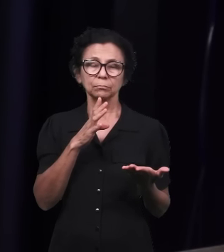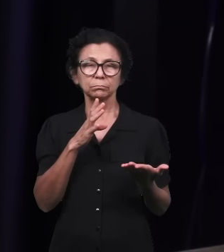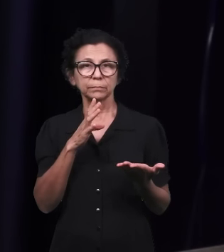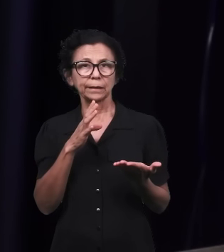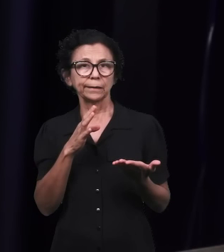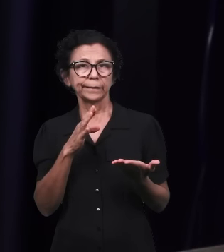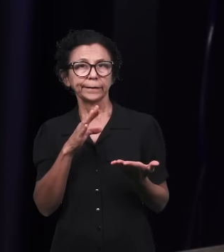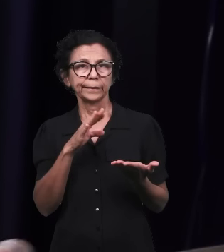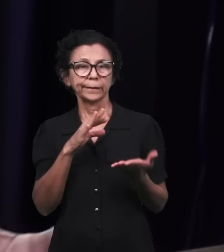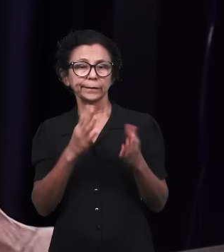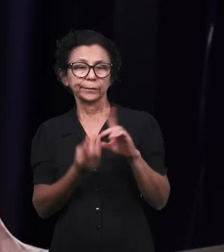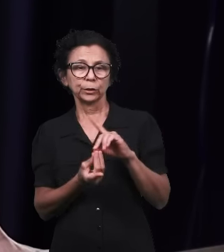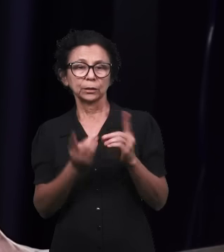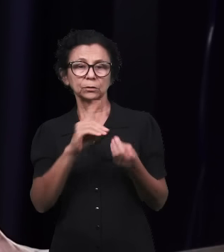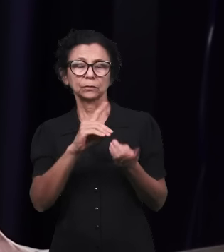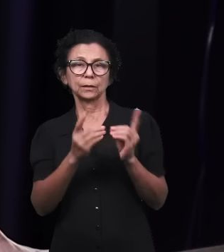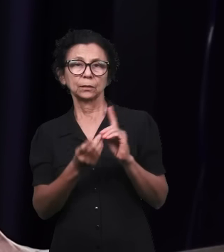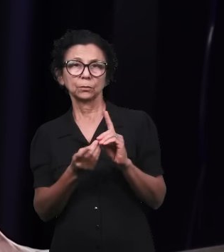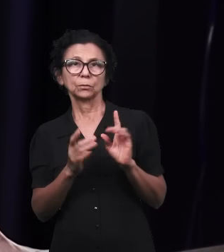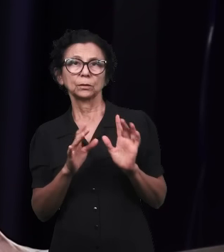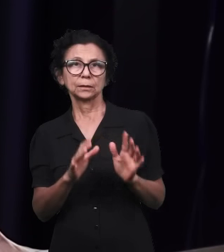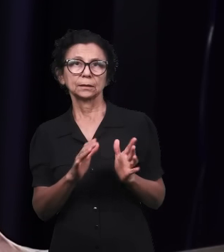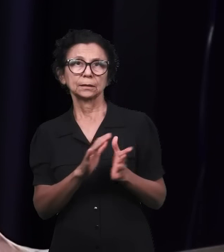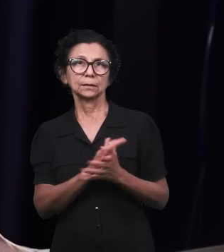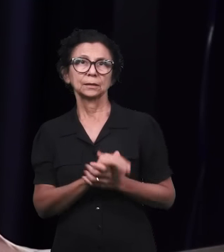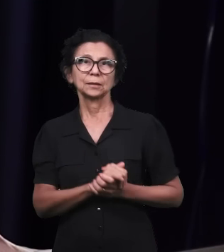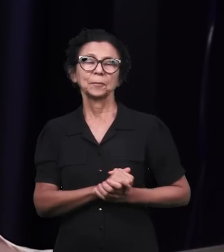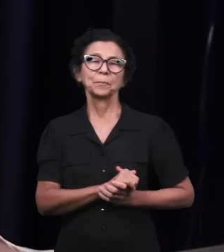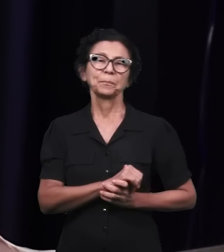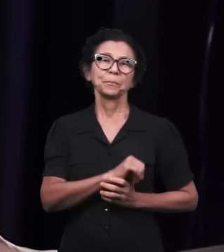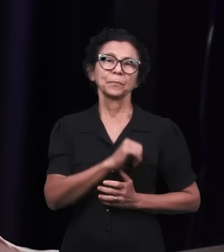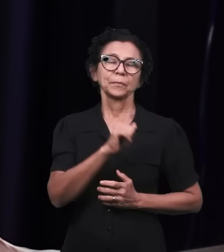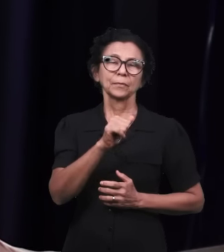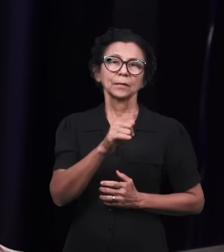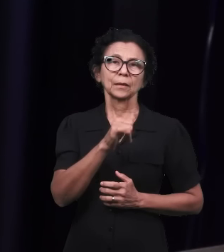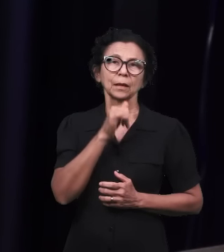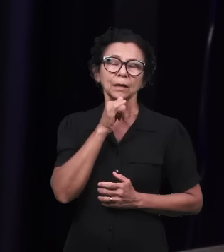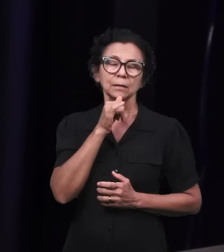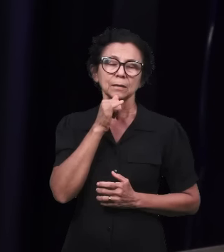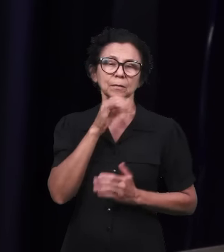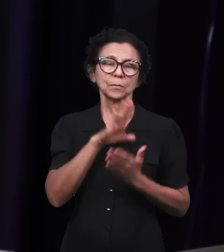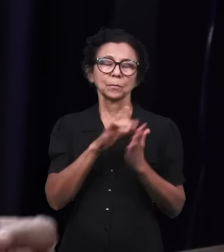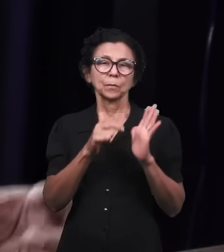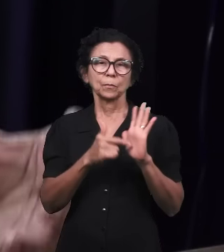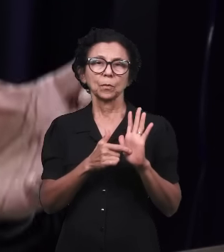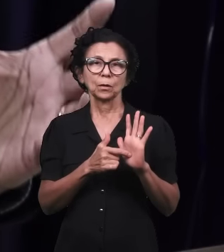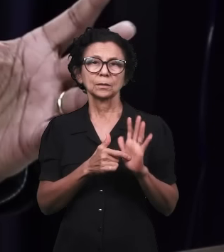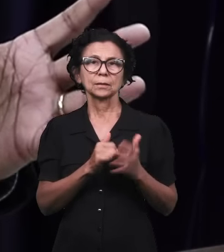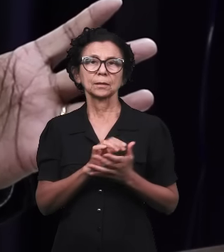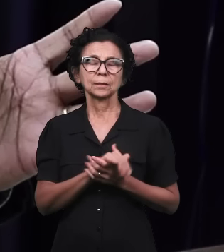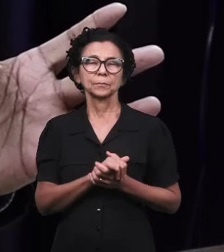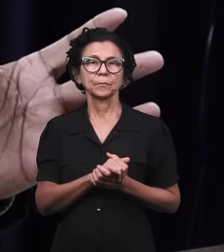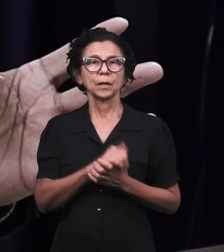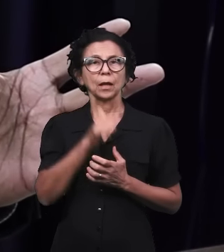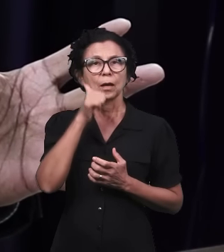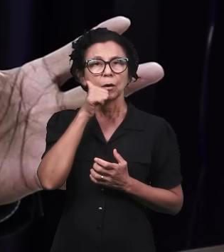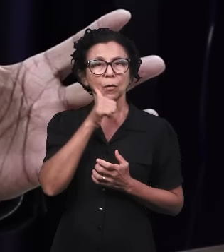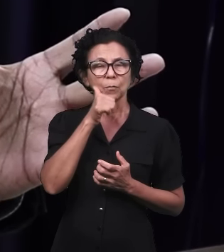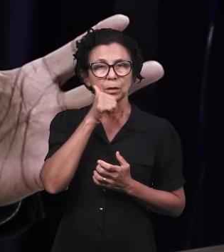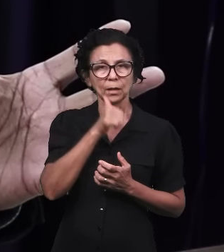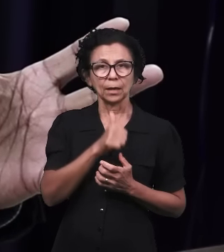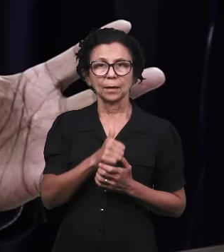que veio a mulher e pegou 3 medidas de trigo e misturou o fermento, e levedou-se toda a